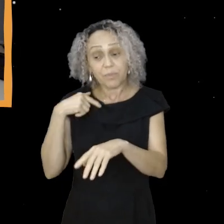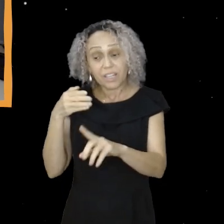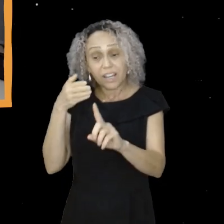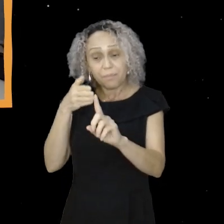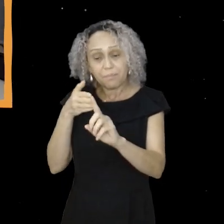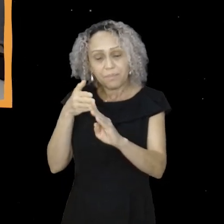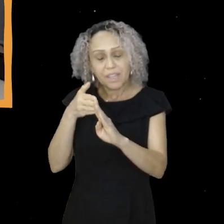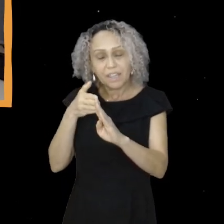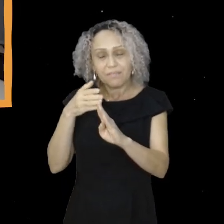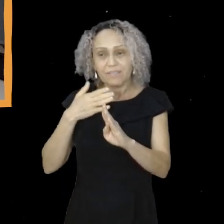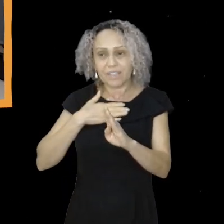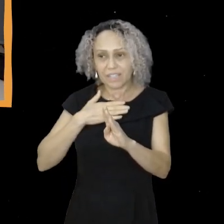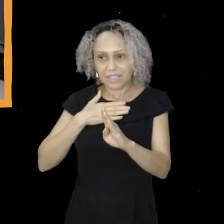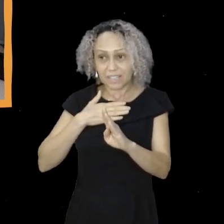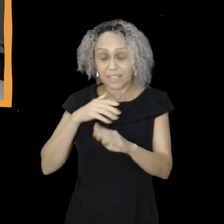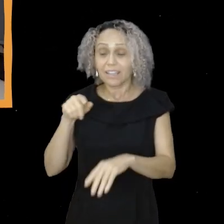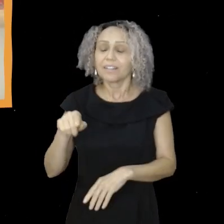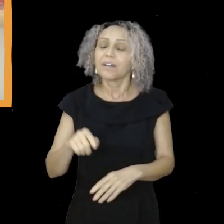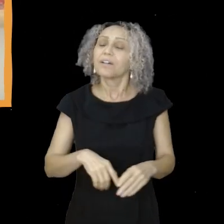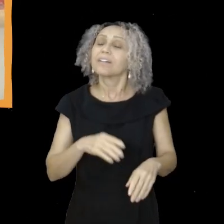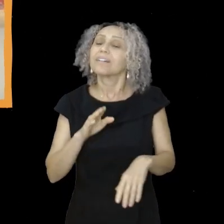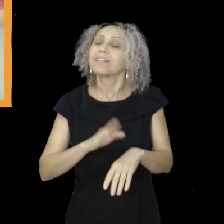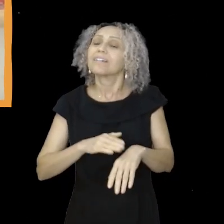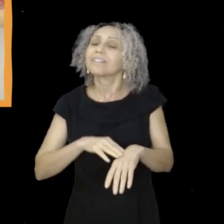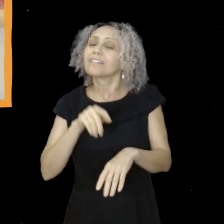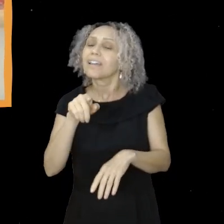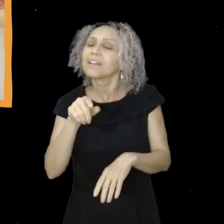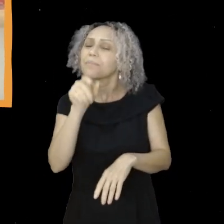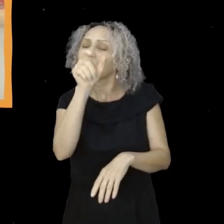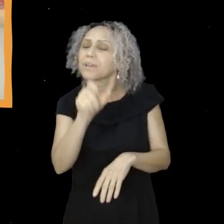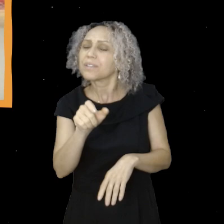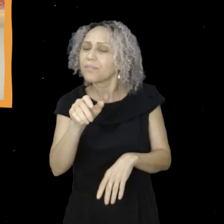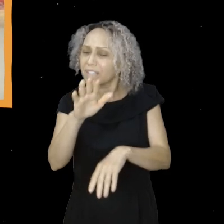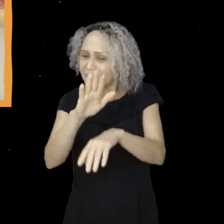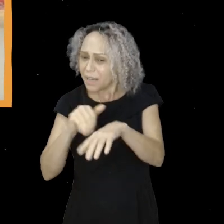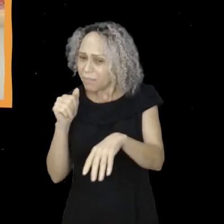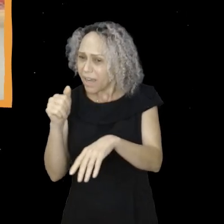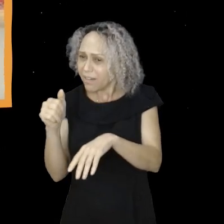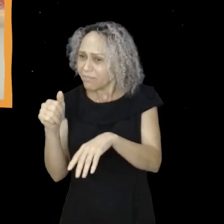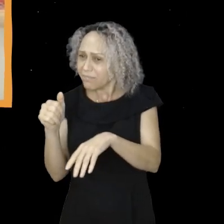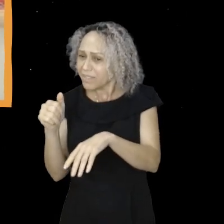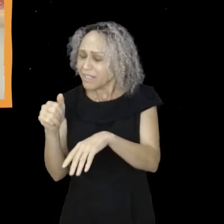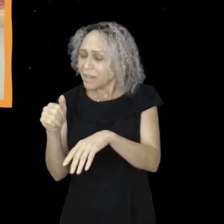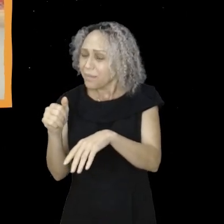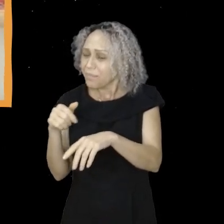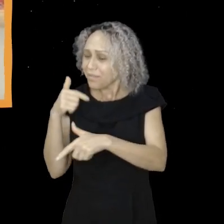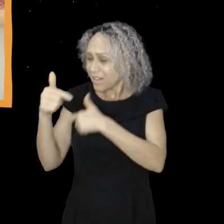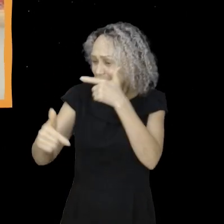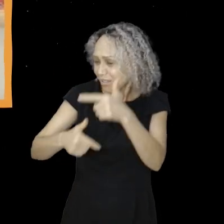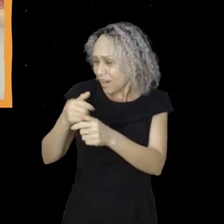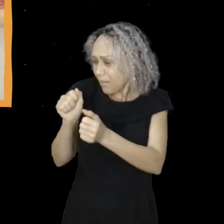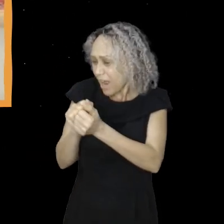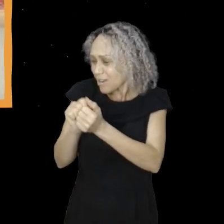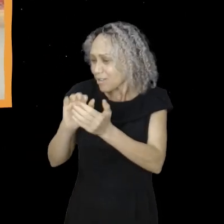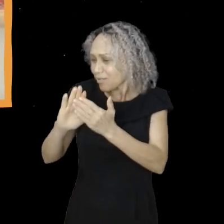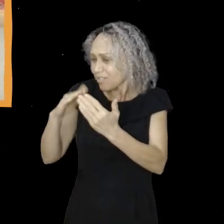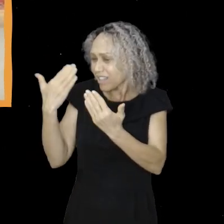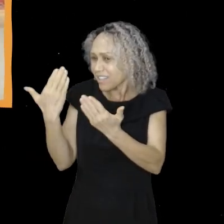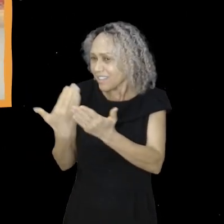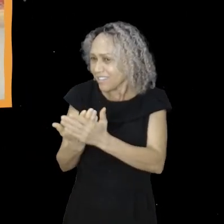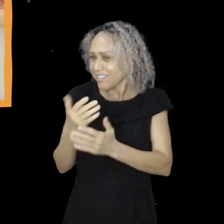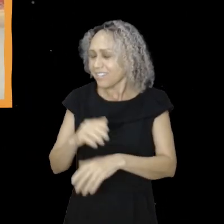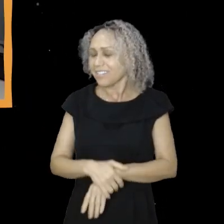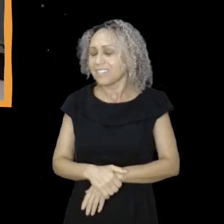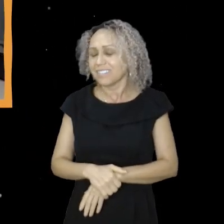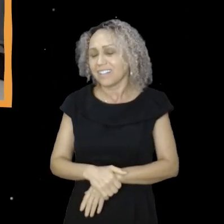fazer um trabalho em dupla na escola? Ai, tenho tantas amigas do PT. Pensar a Carol D'Artora, porque eu